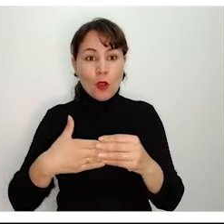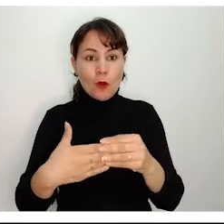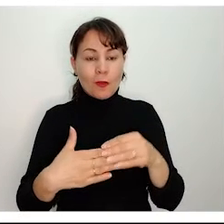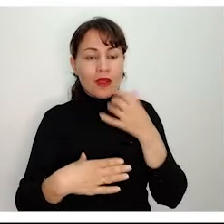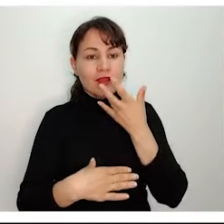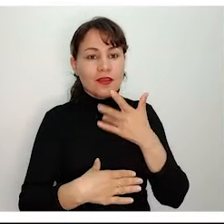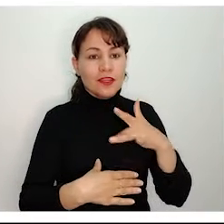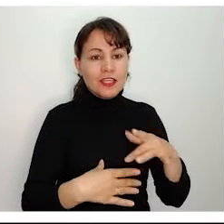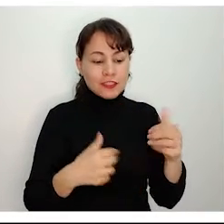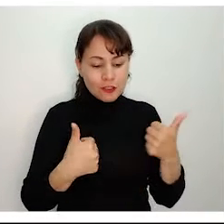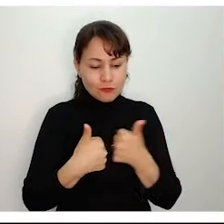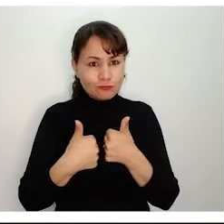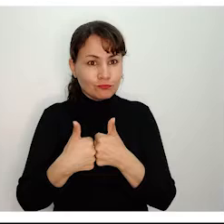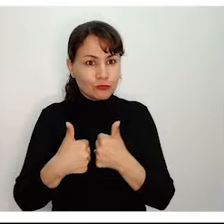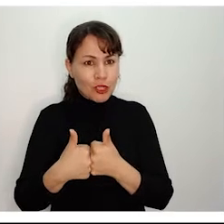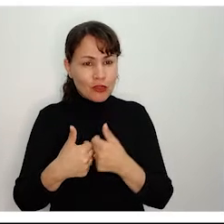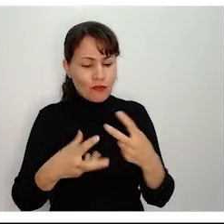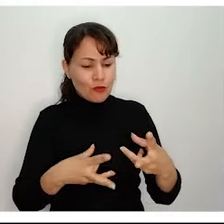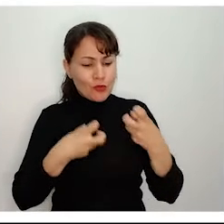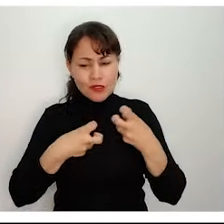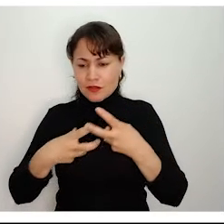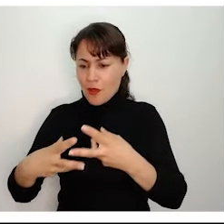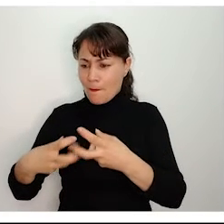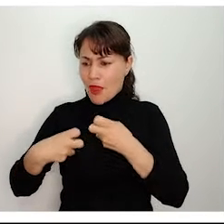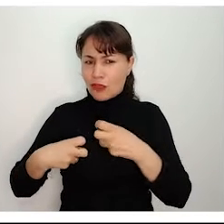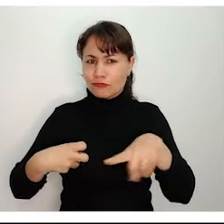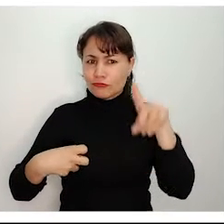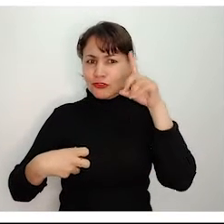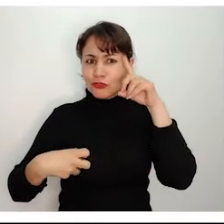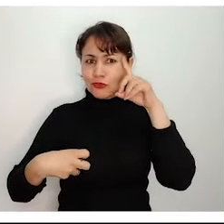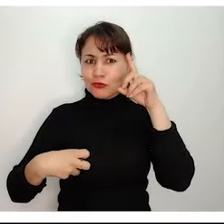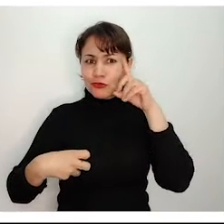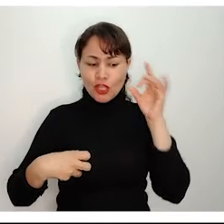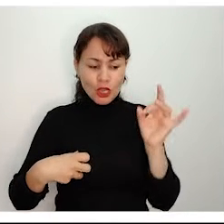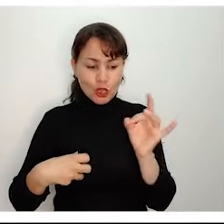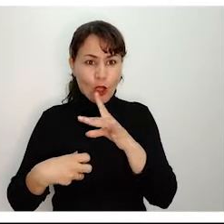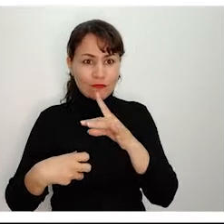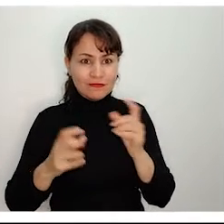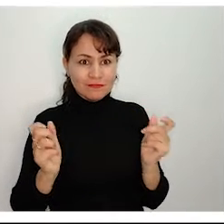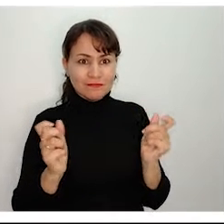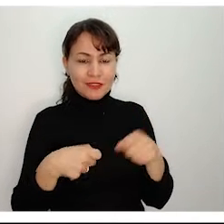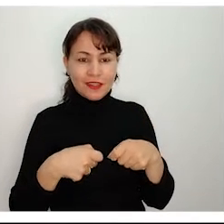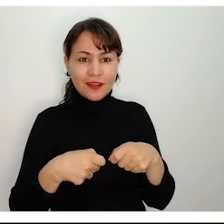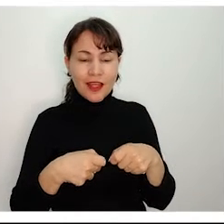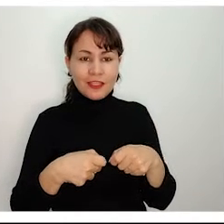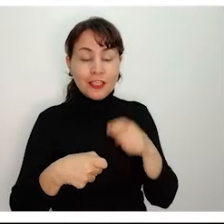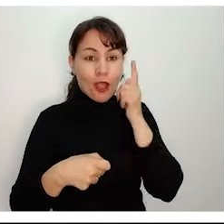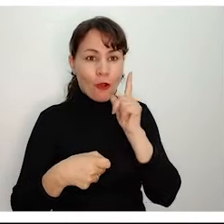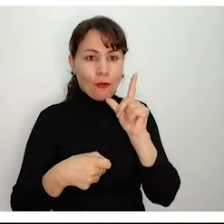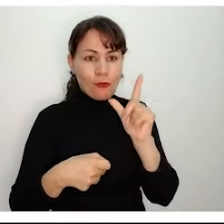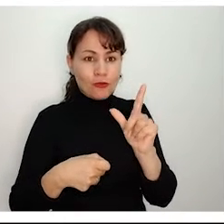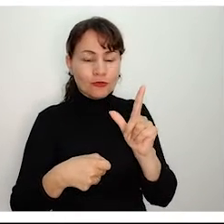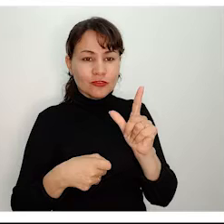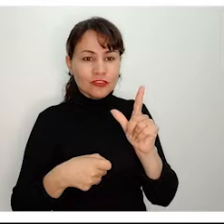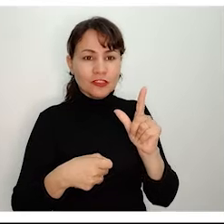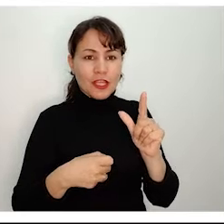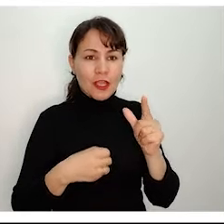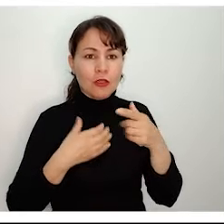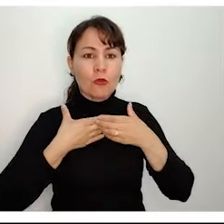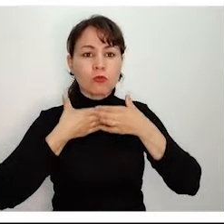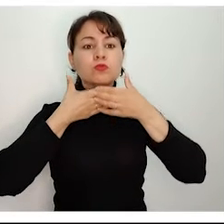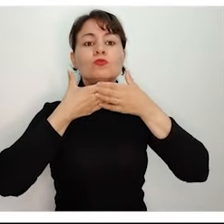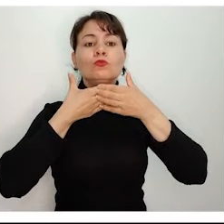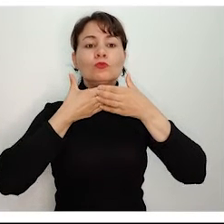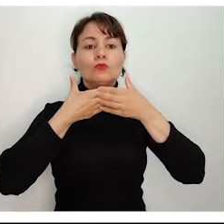quem acompanha de perto crianças vai observando a cada dia novas capacidades. Então, ela